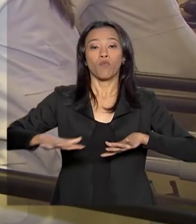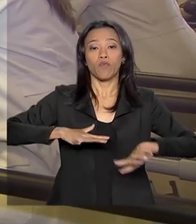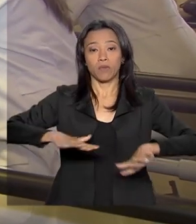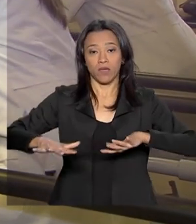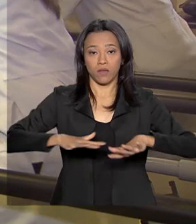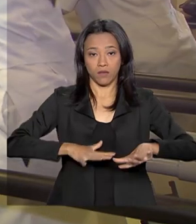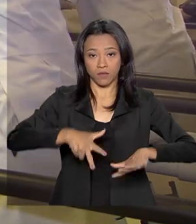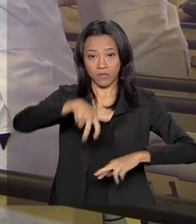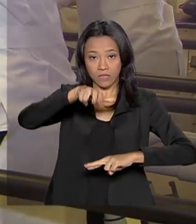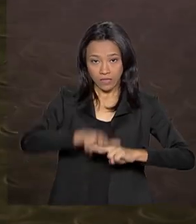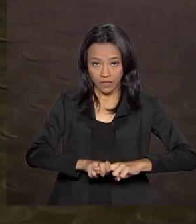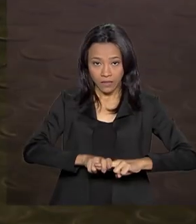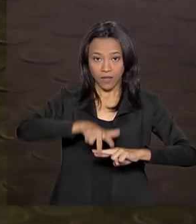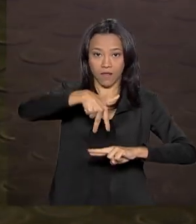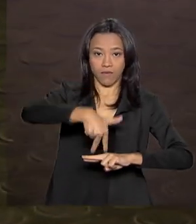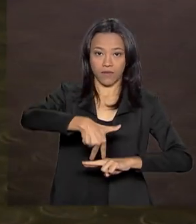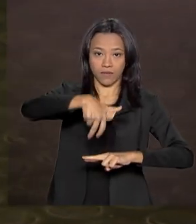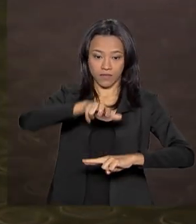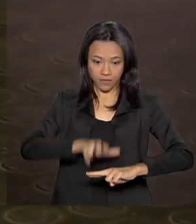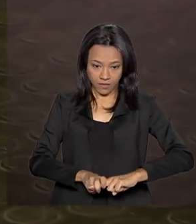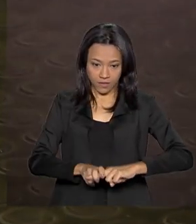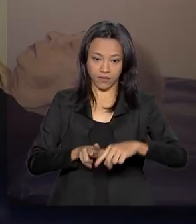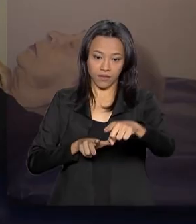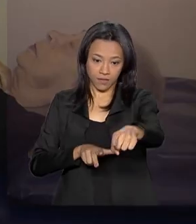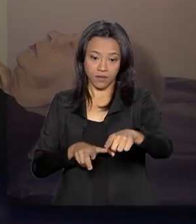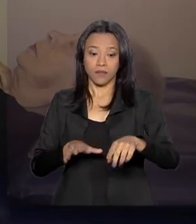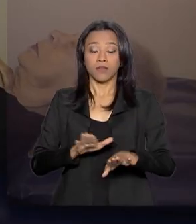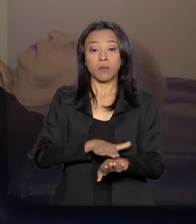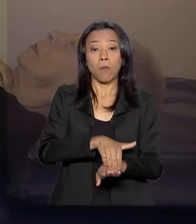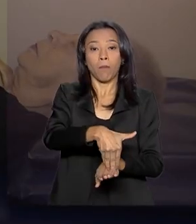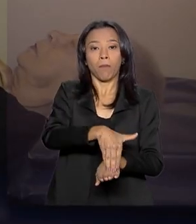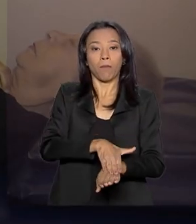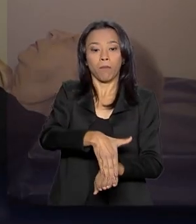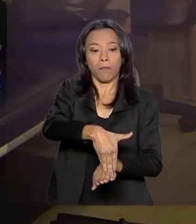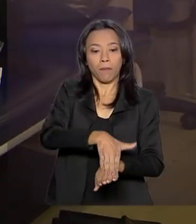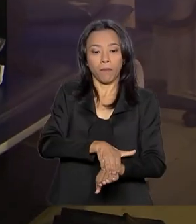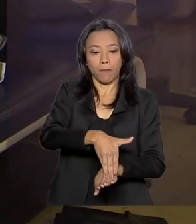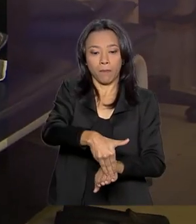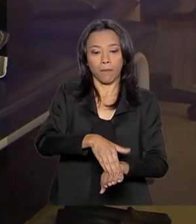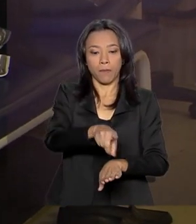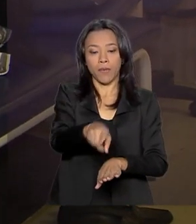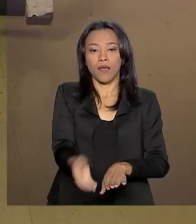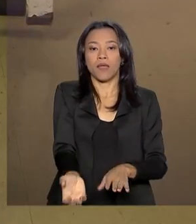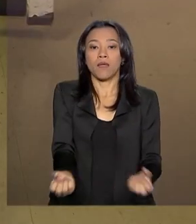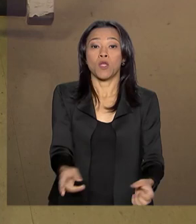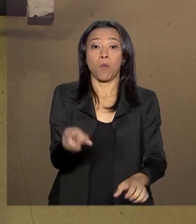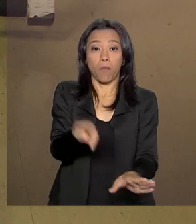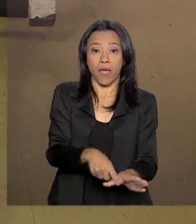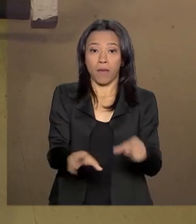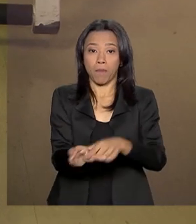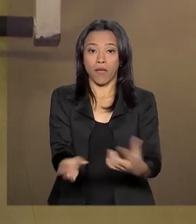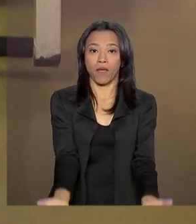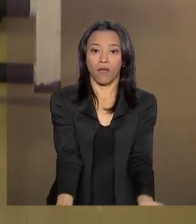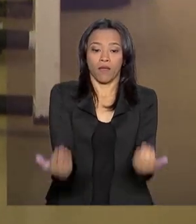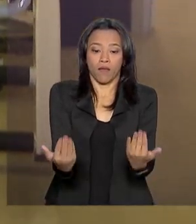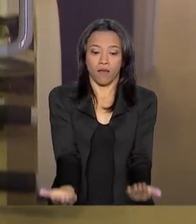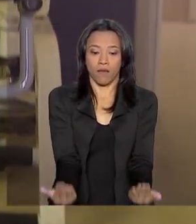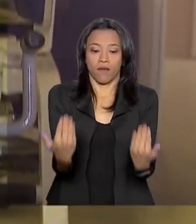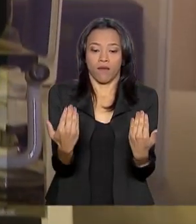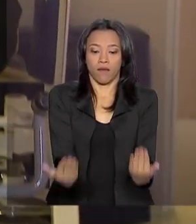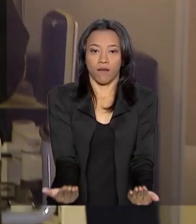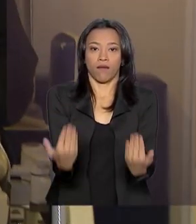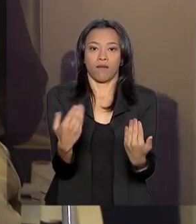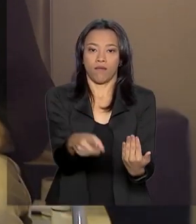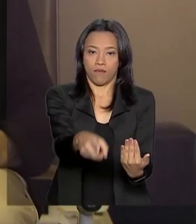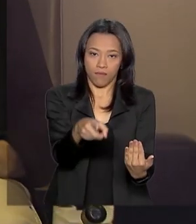movimentos, como sentar e levantar, treino de panturrilhas e levantamento com caneleiras. As séries são montadas de acordo com a necessidade da dona